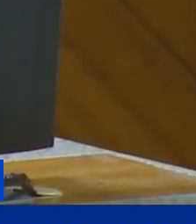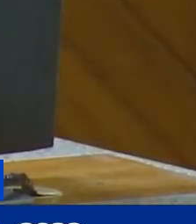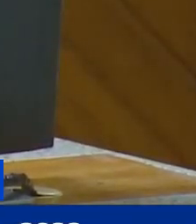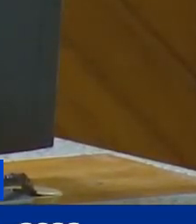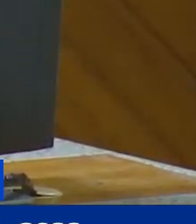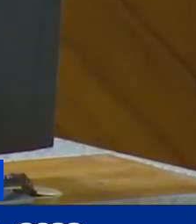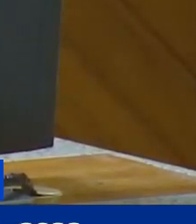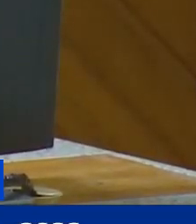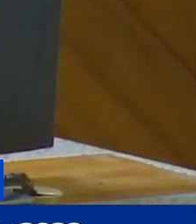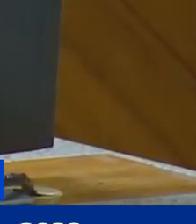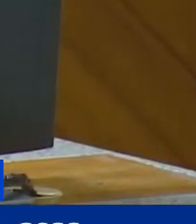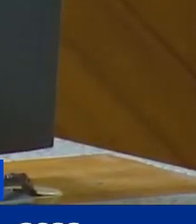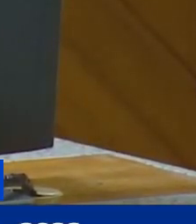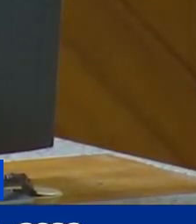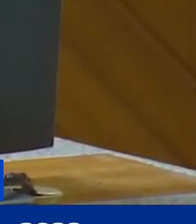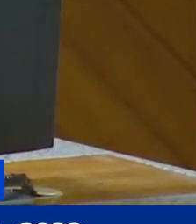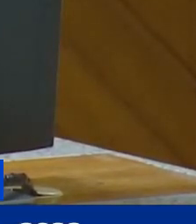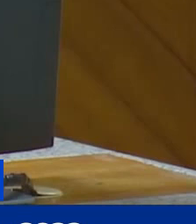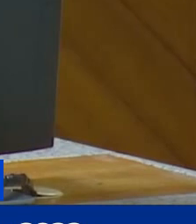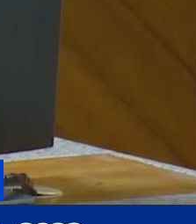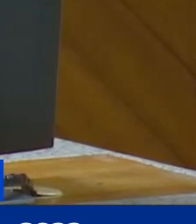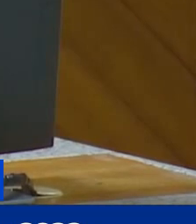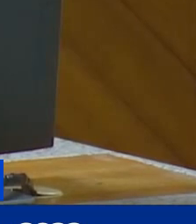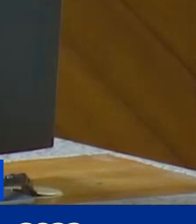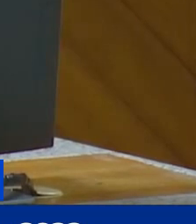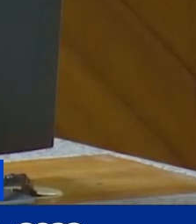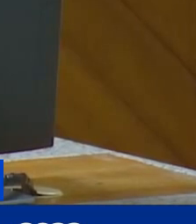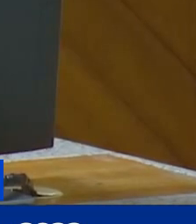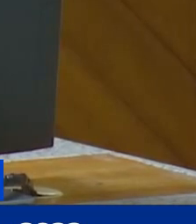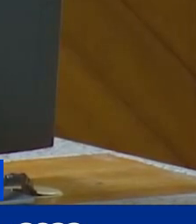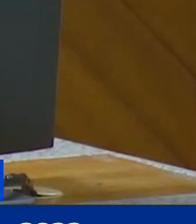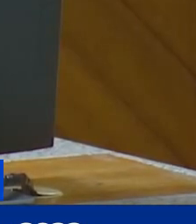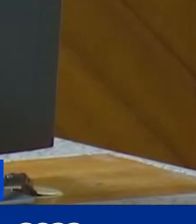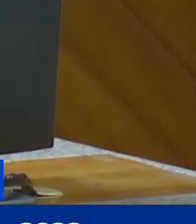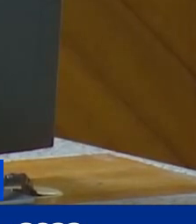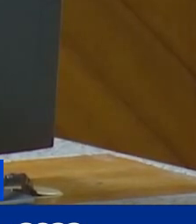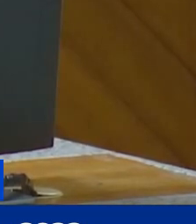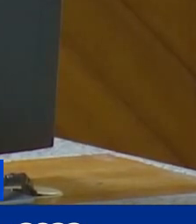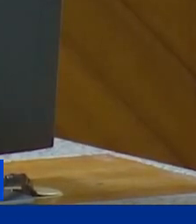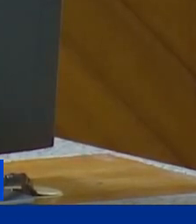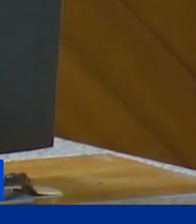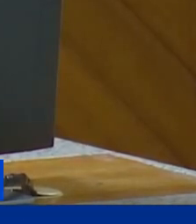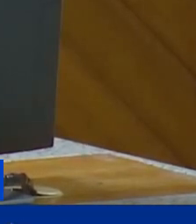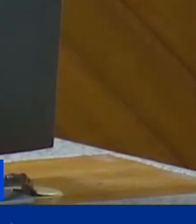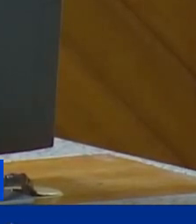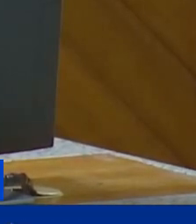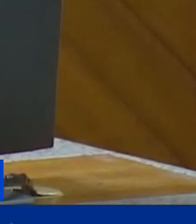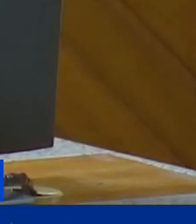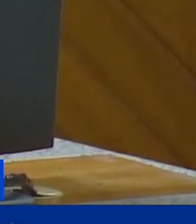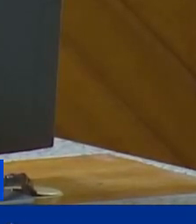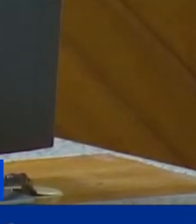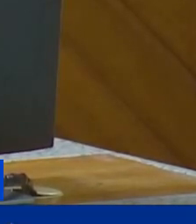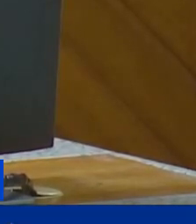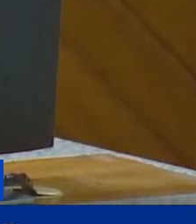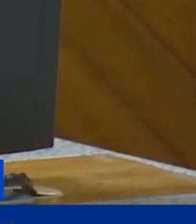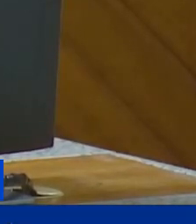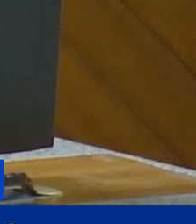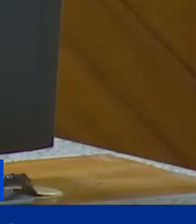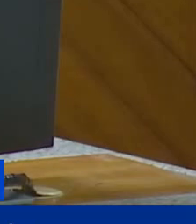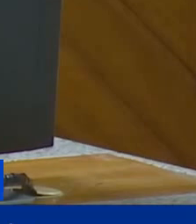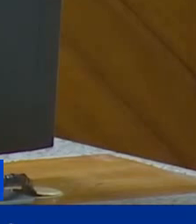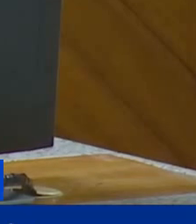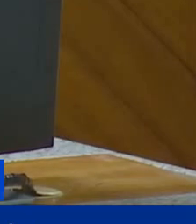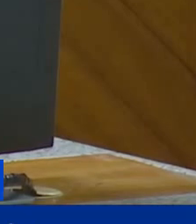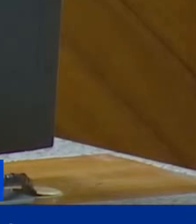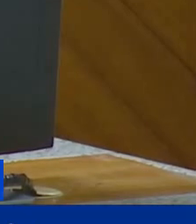e promessa de vantagem pessoal a eleitor nas eleições gerais de 2022. O Ministério Público Eleitoral narrou